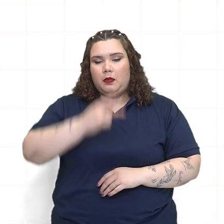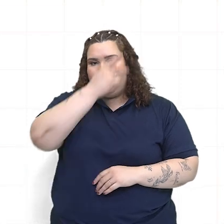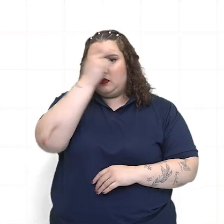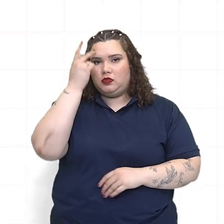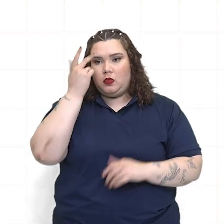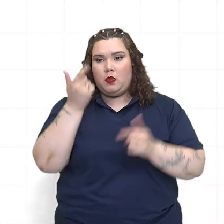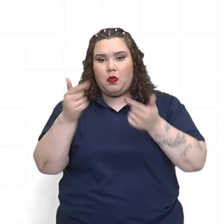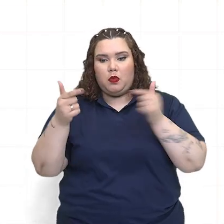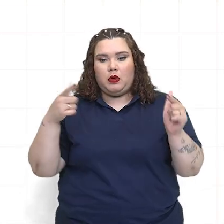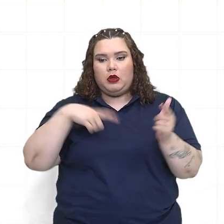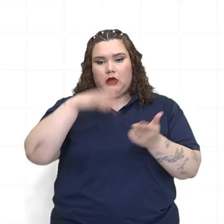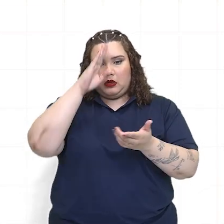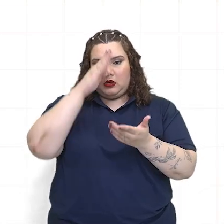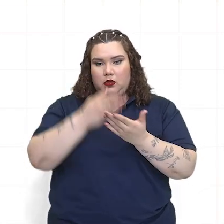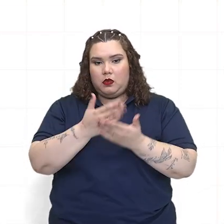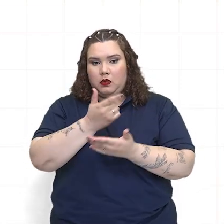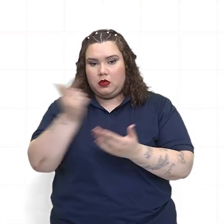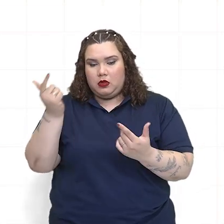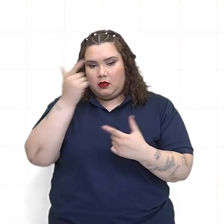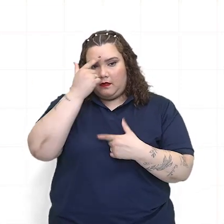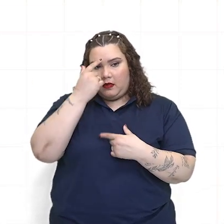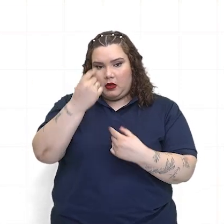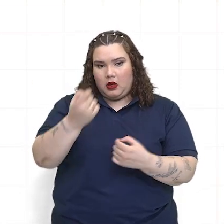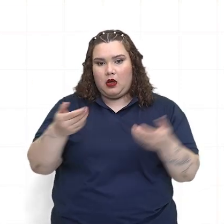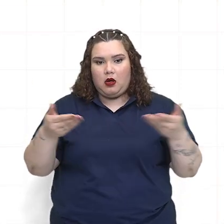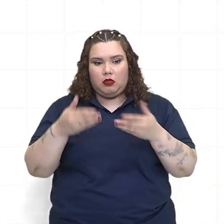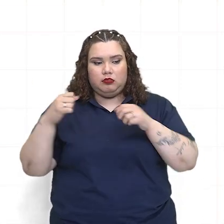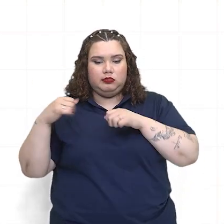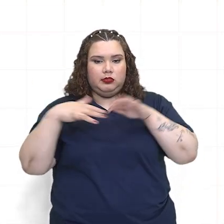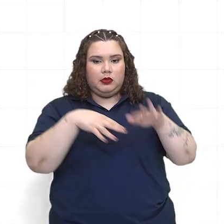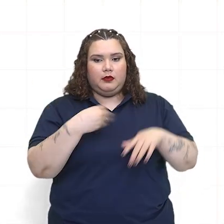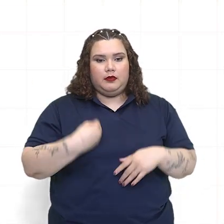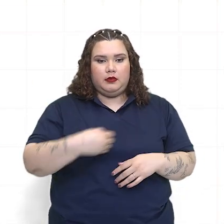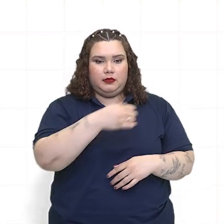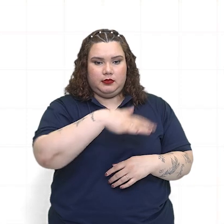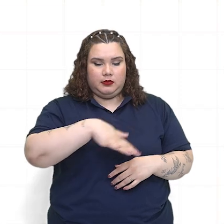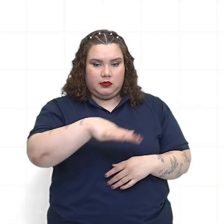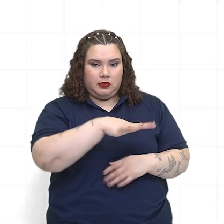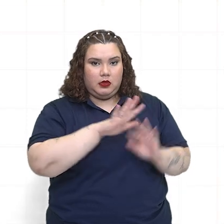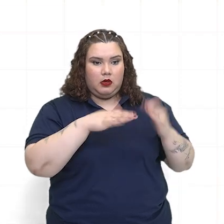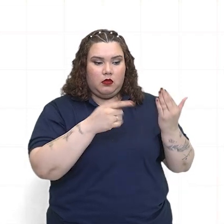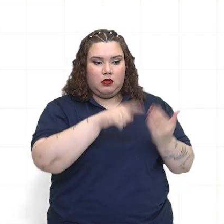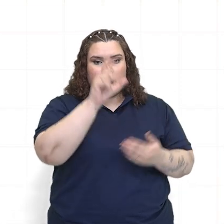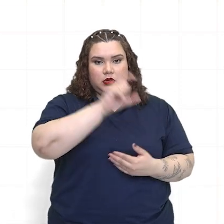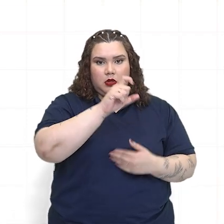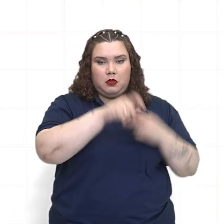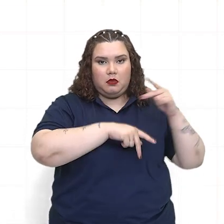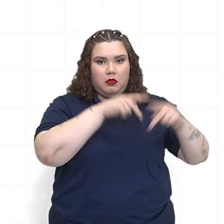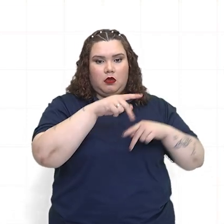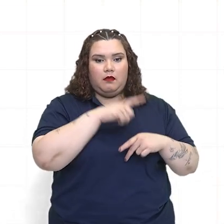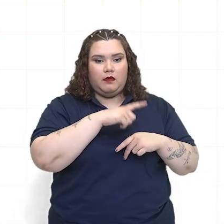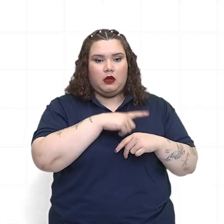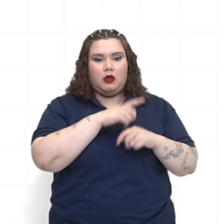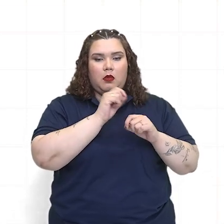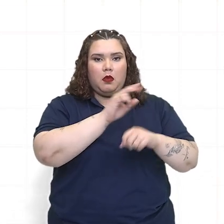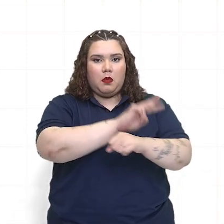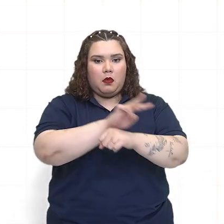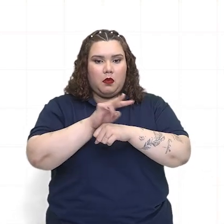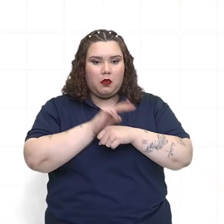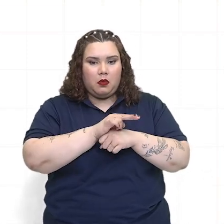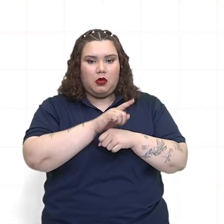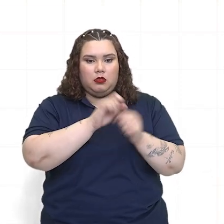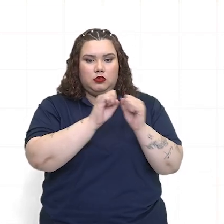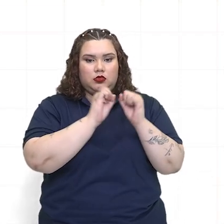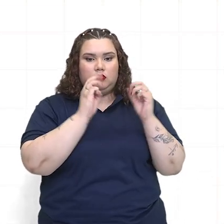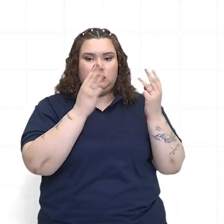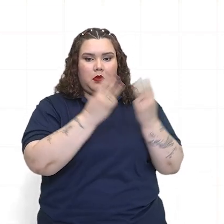Estrangeiros que professavam outra fé agora ocupavam a terra sagrada. Os islâmicos, com